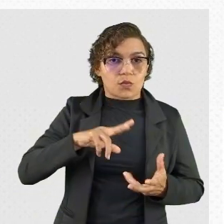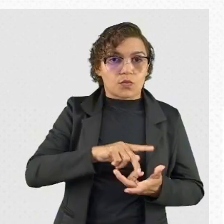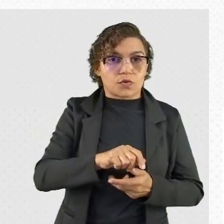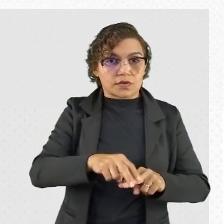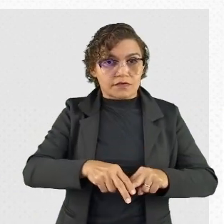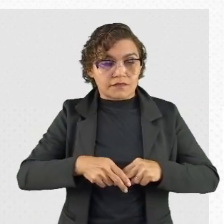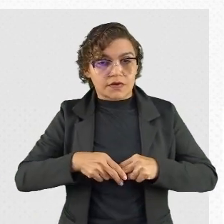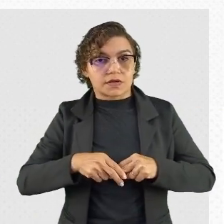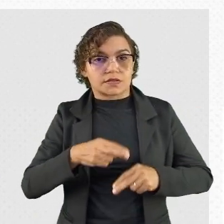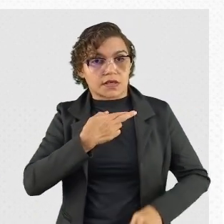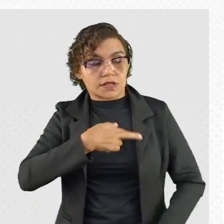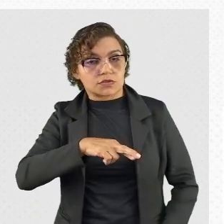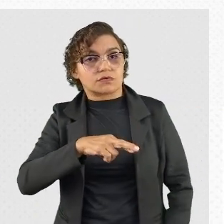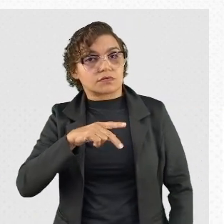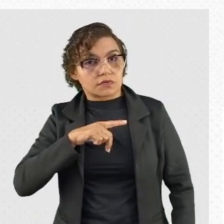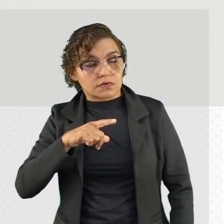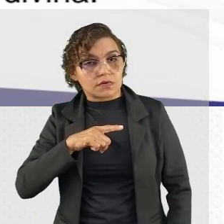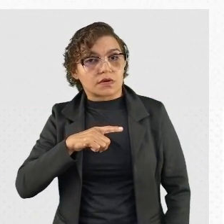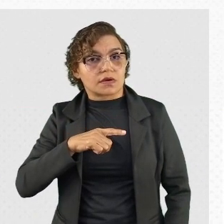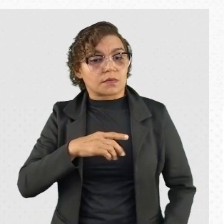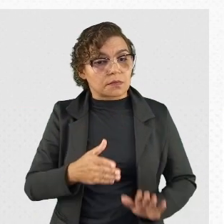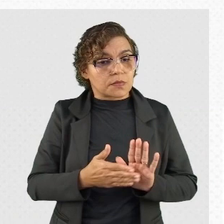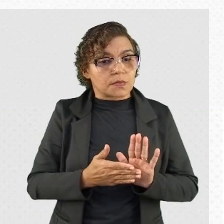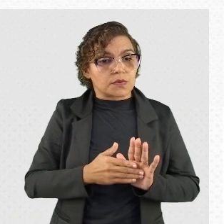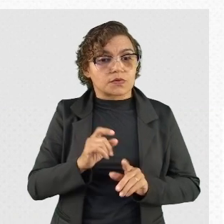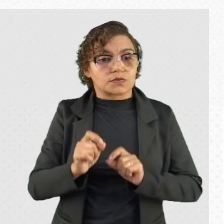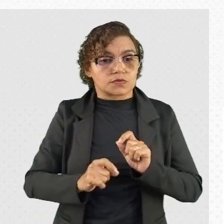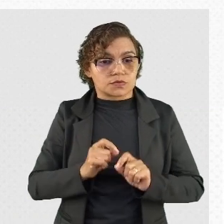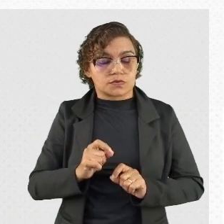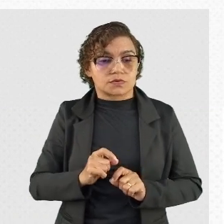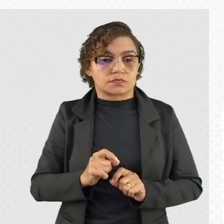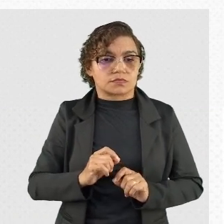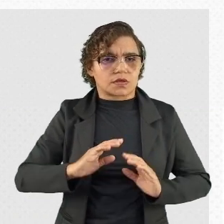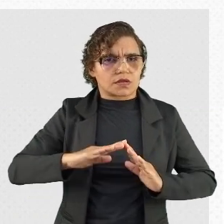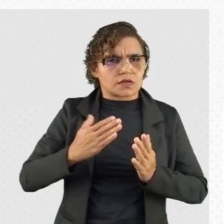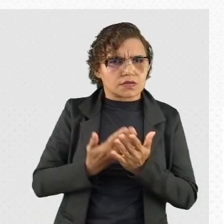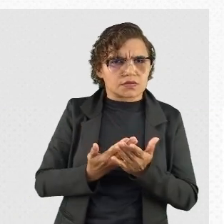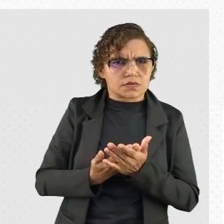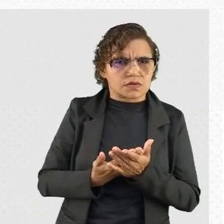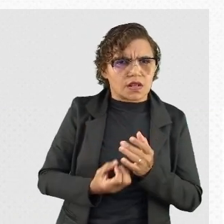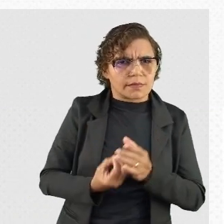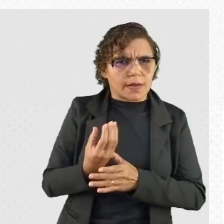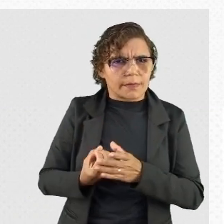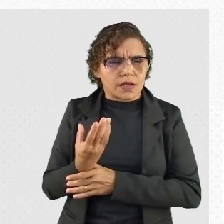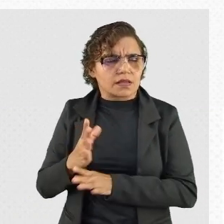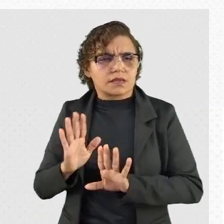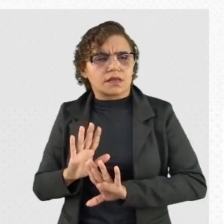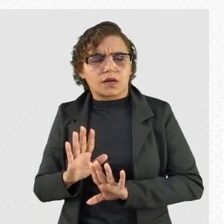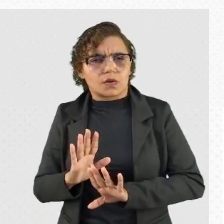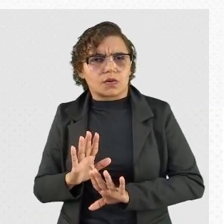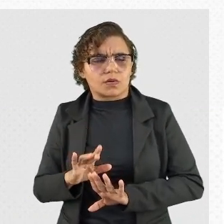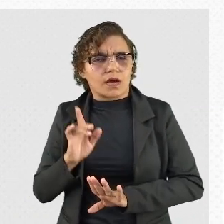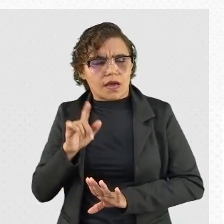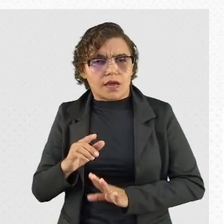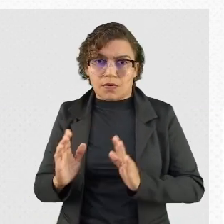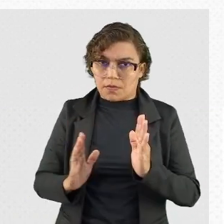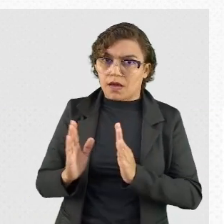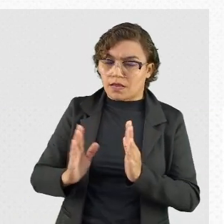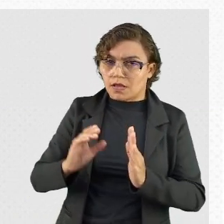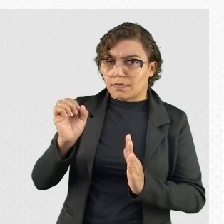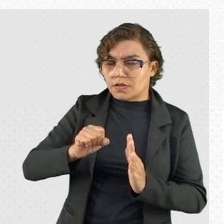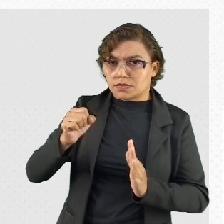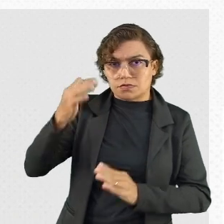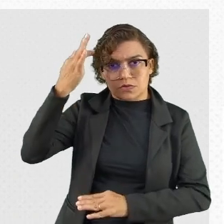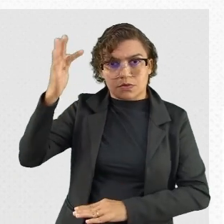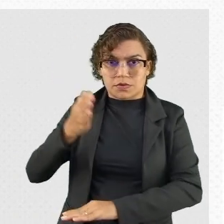religião, ela tem um pressuposto. Esse pressuposto é escolástica? Não, a escolástica, ela é uma etapa ali da